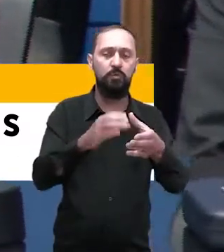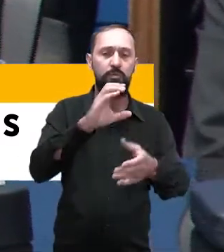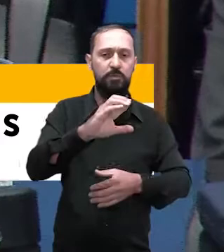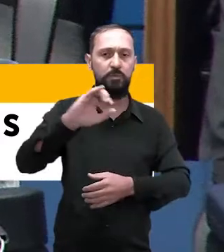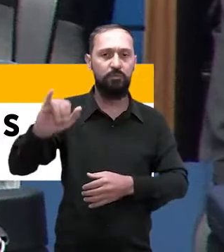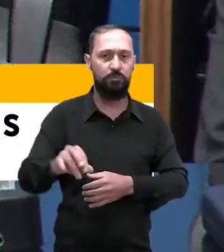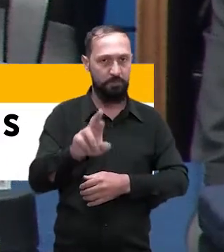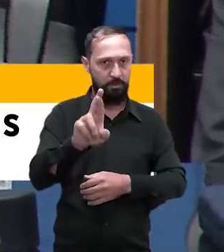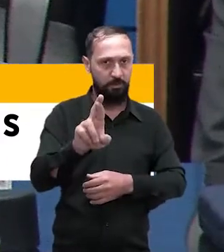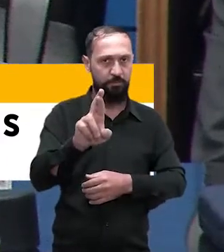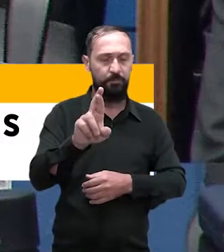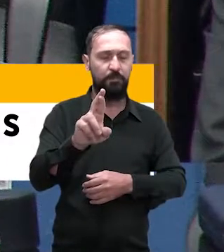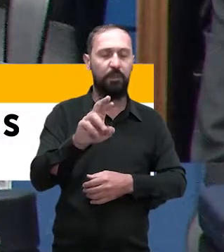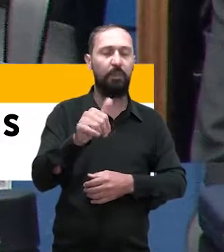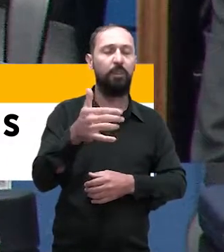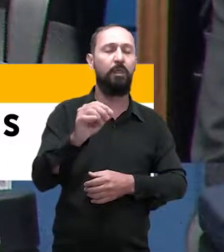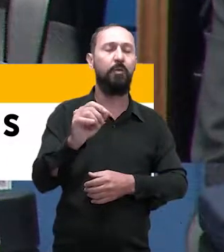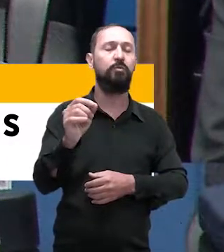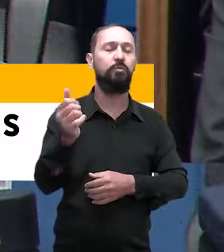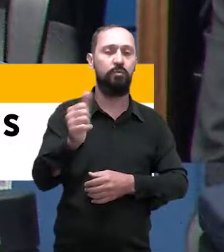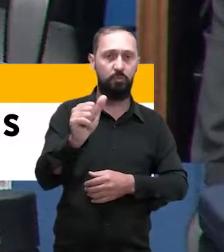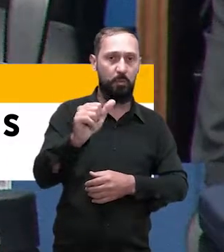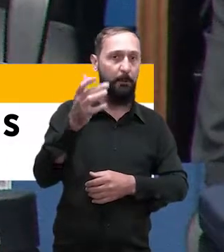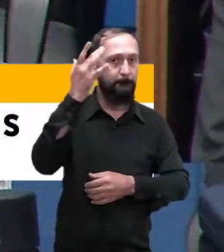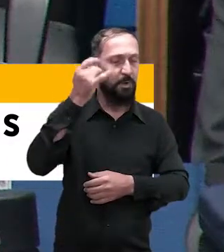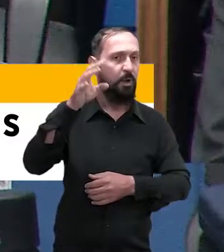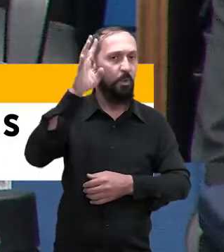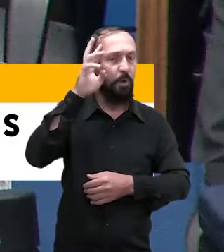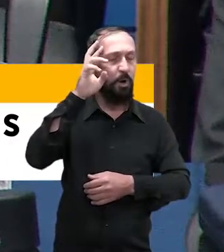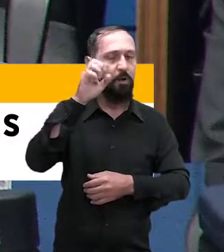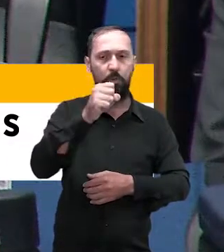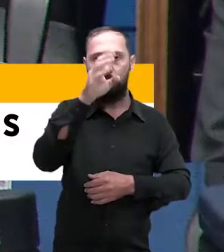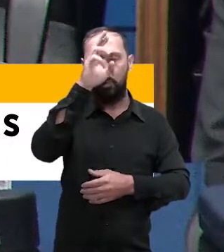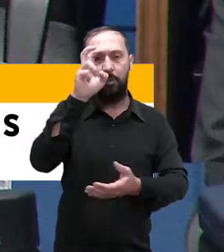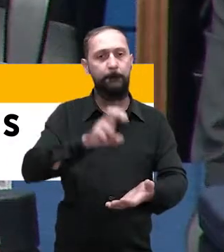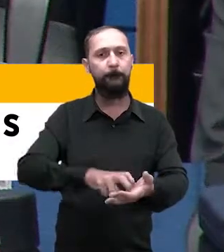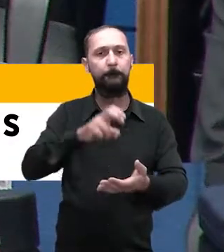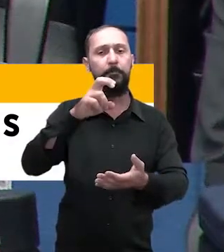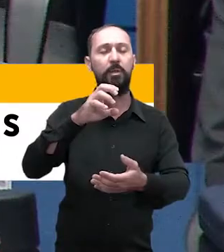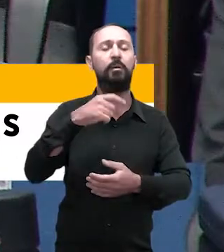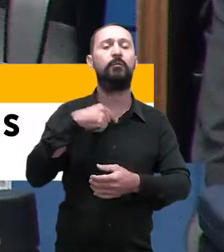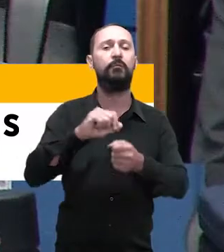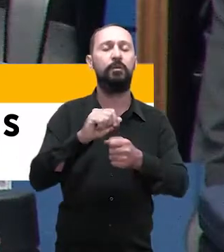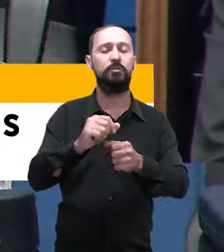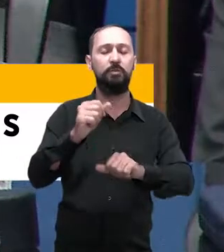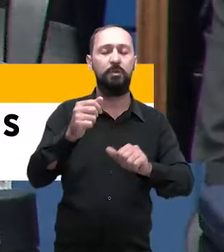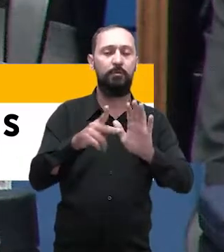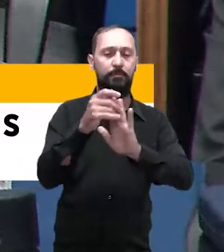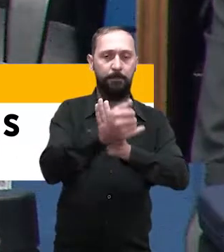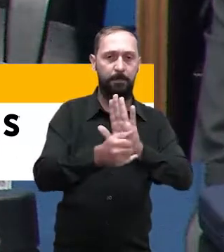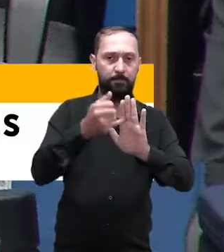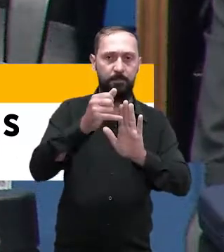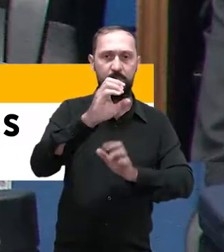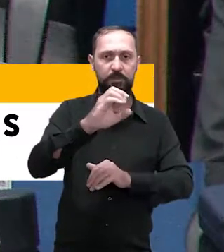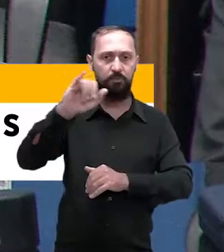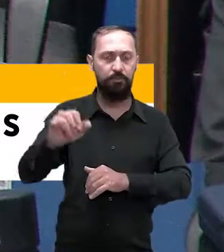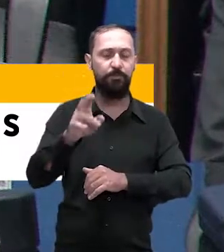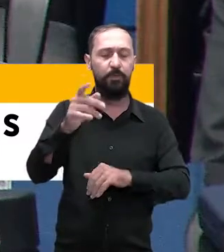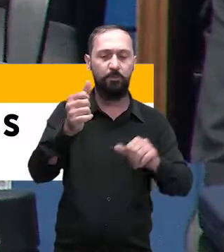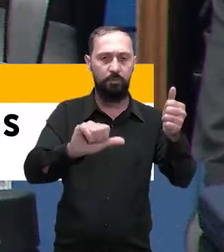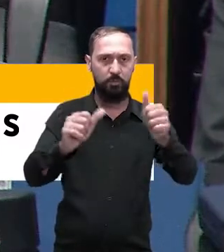Comissão de Constituição, Justiça e Redação. 10/11, amanhã, quarta-feira, 8 da manhã, reunião para emissão e votação do parecer